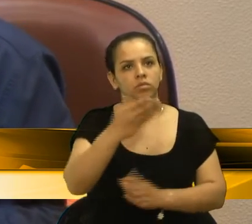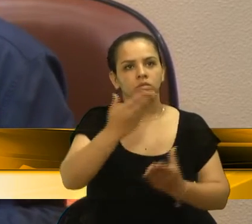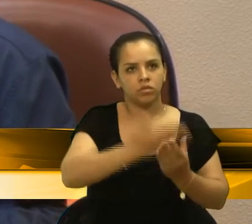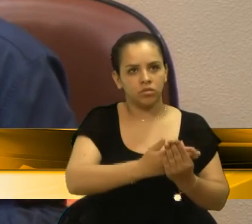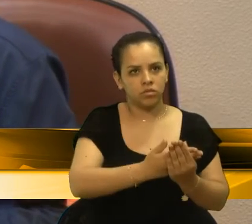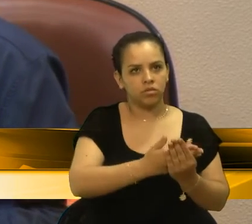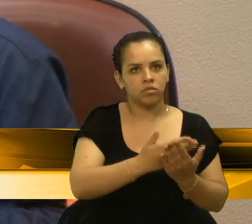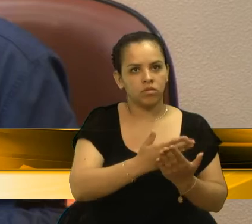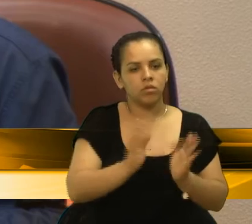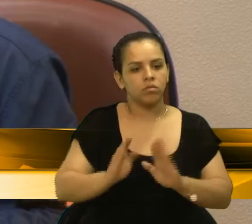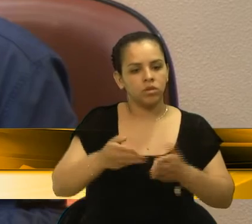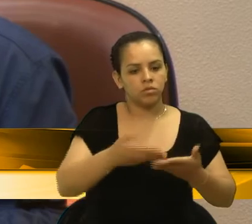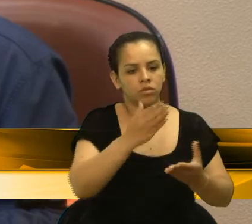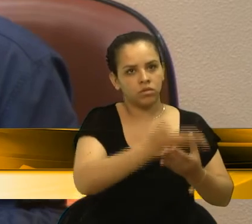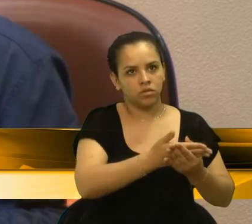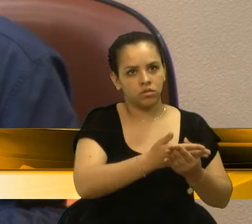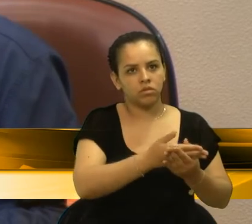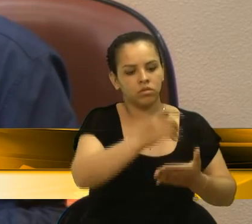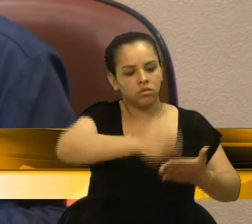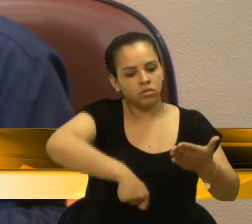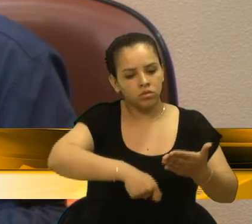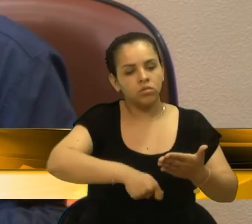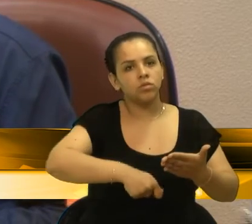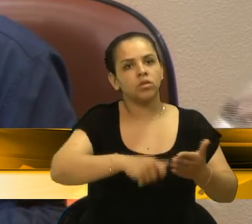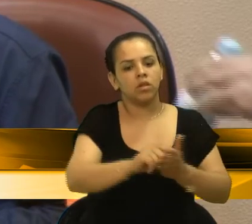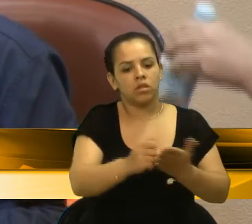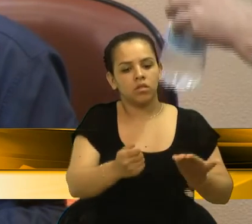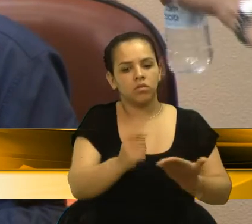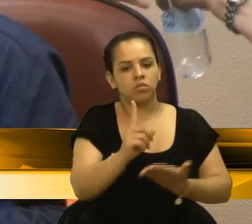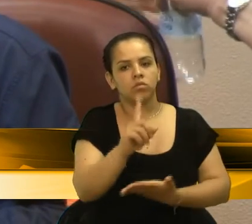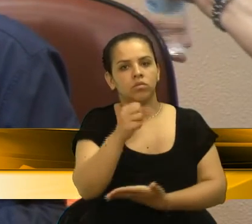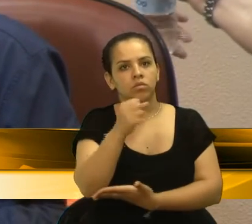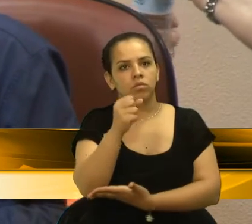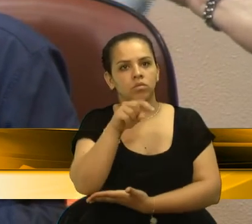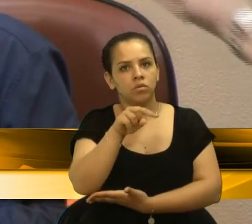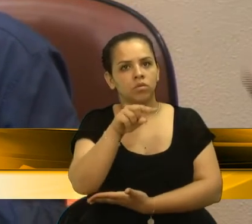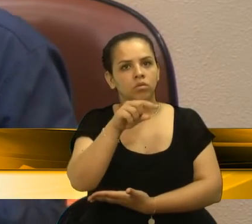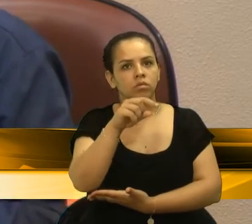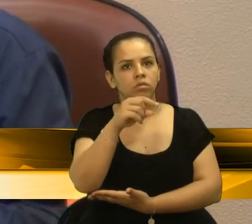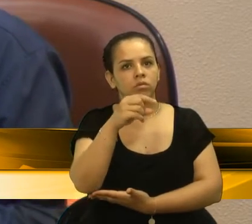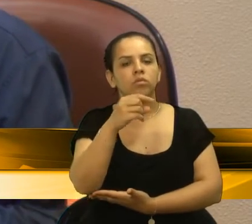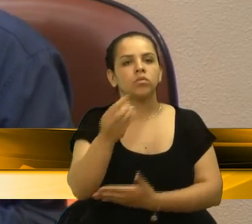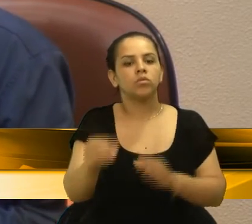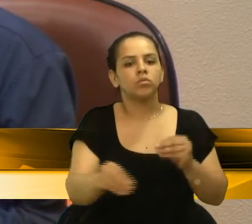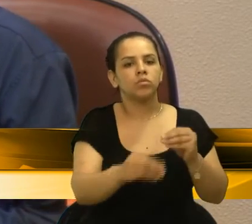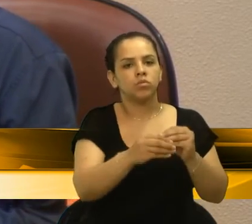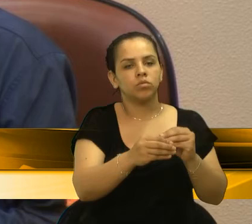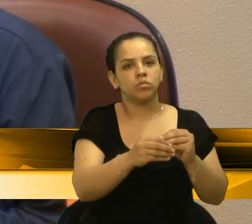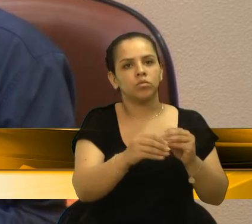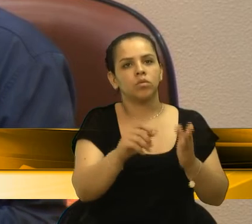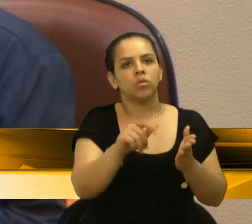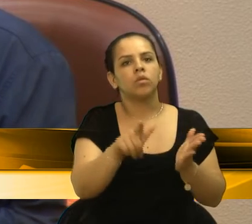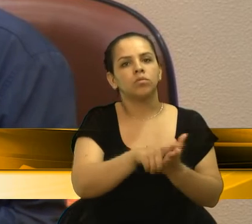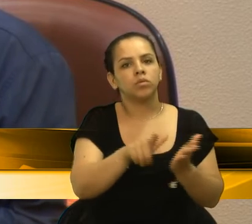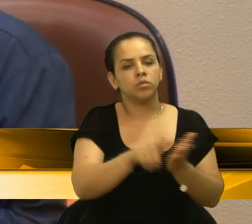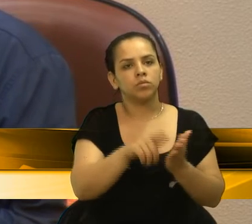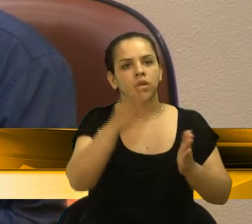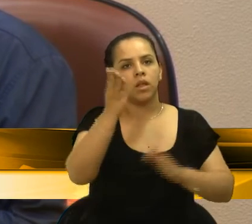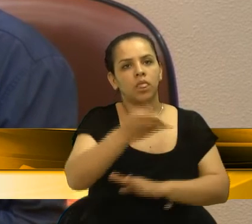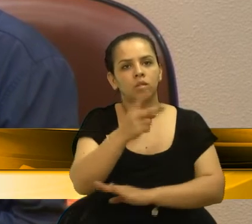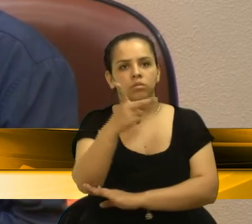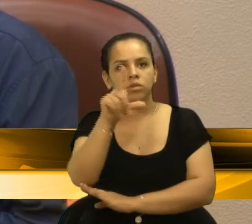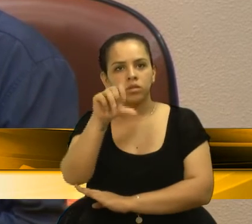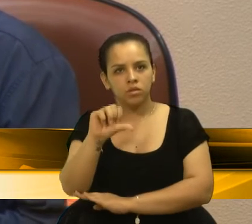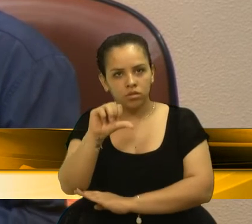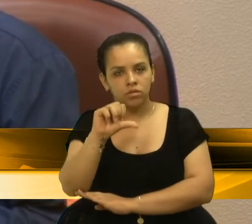A comissão processante, por seu presidente, no fim assinado, determina juntar a data 18/2019, anexa ao documento externo 365/2019,